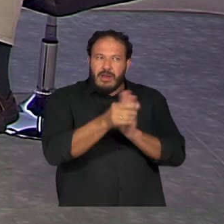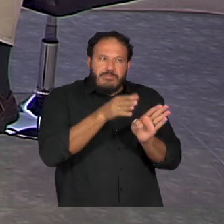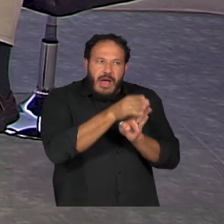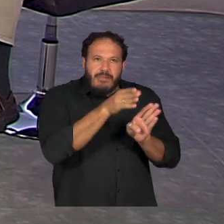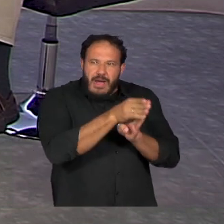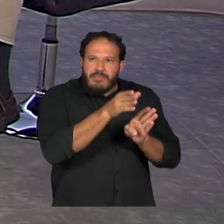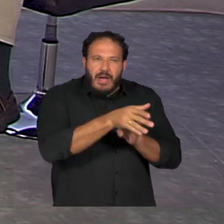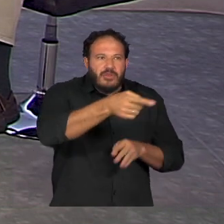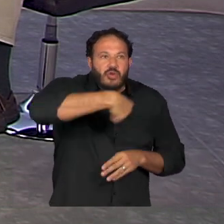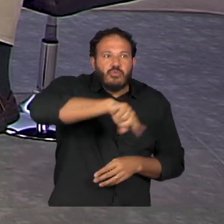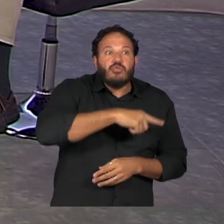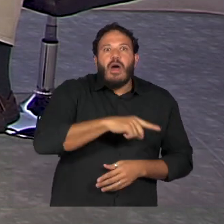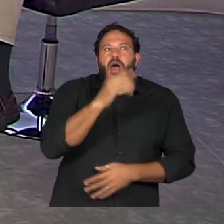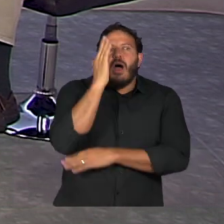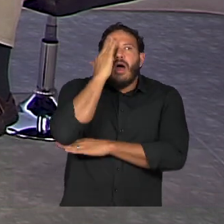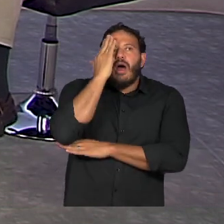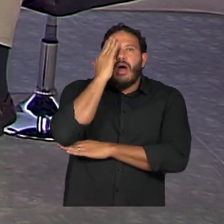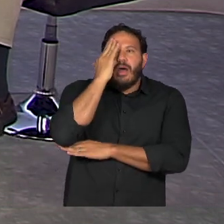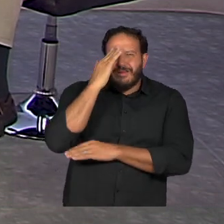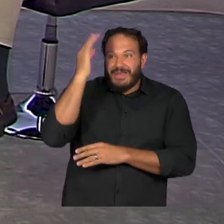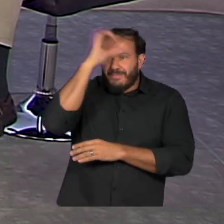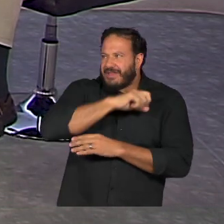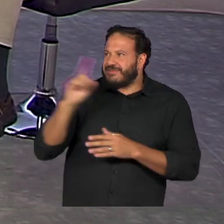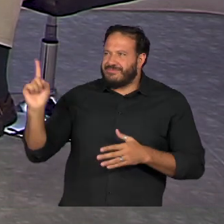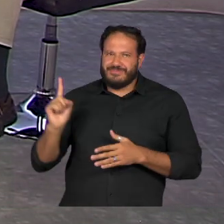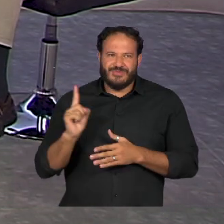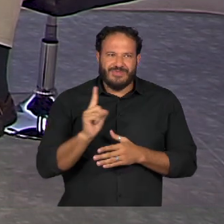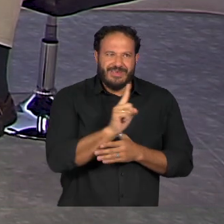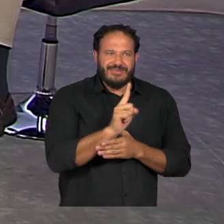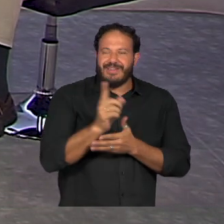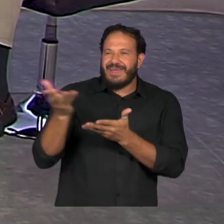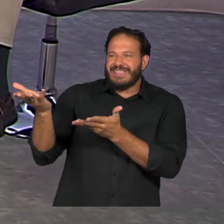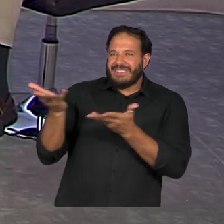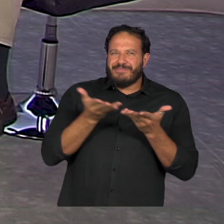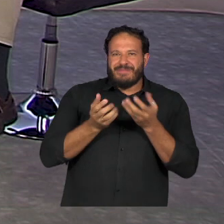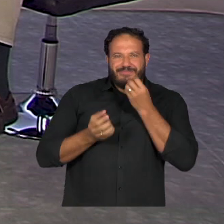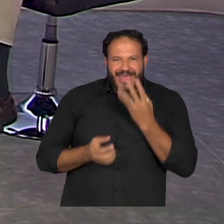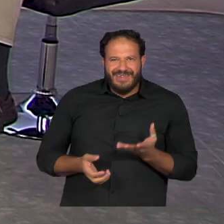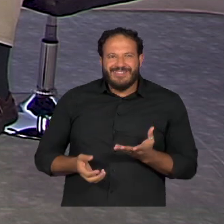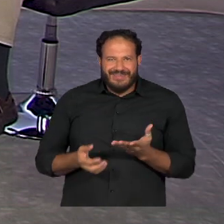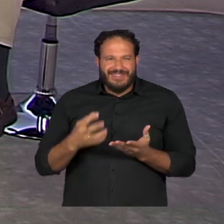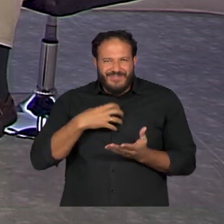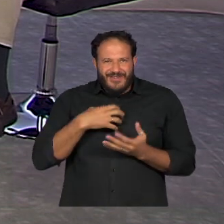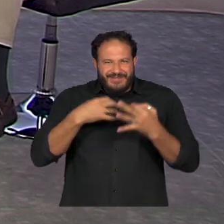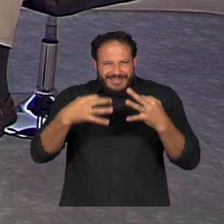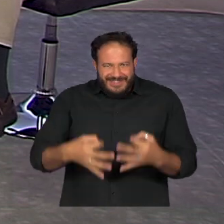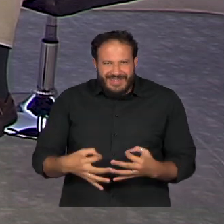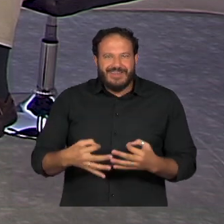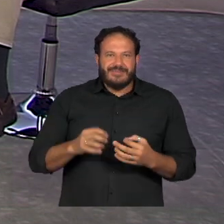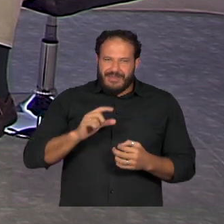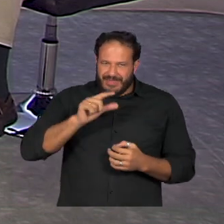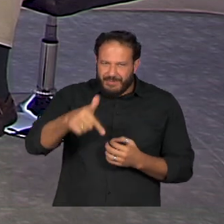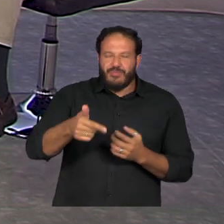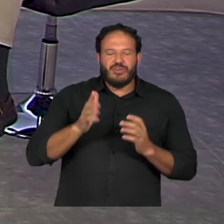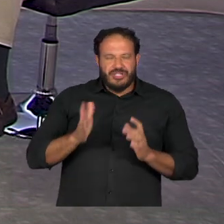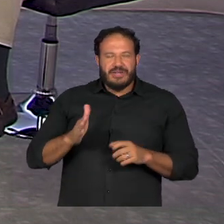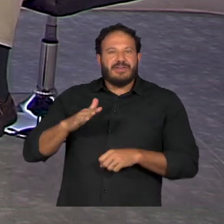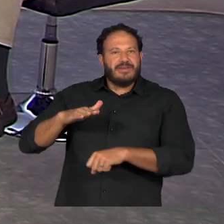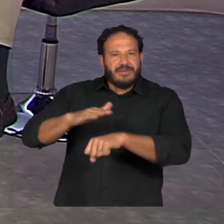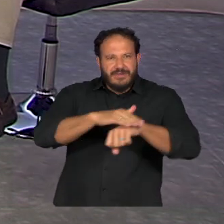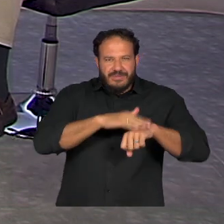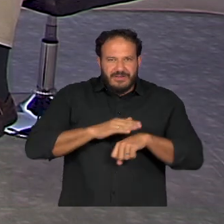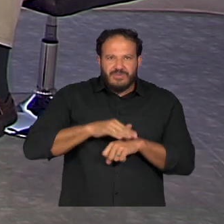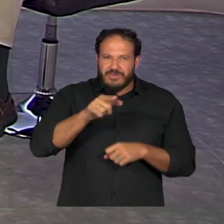recebê-los da forma adequada e depois então feito isso eh